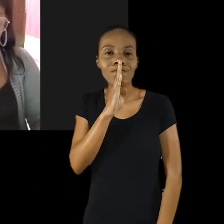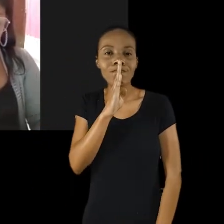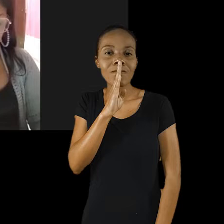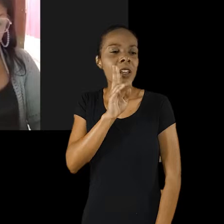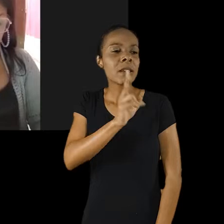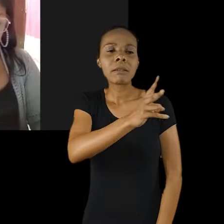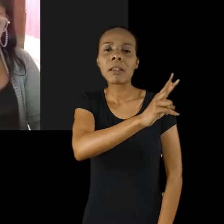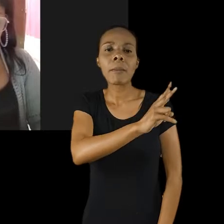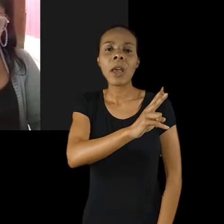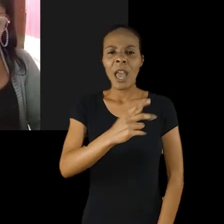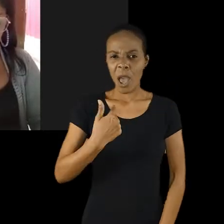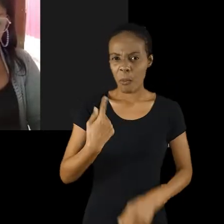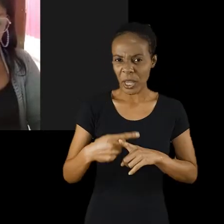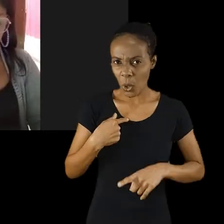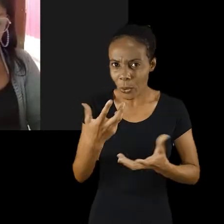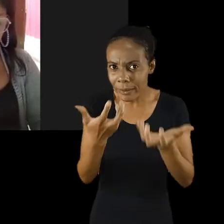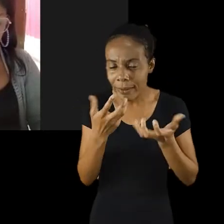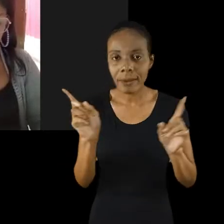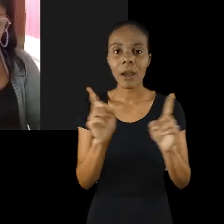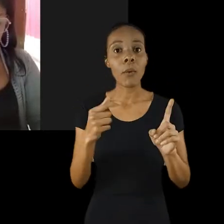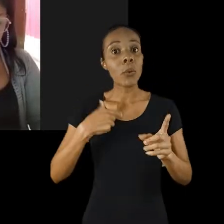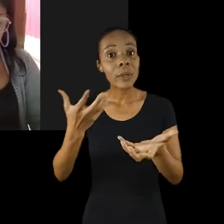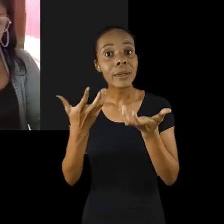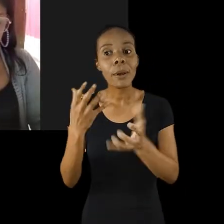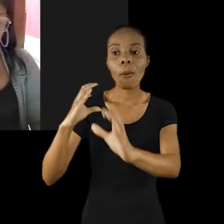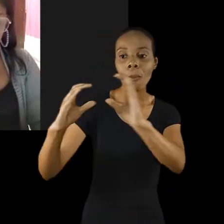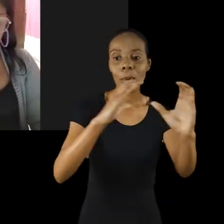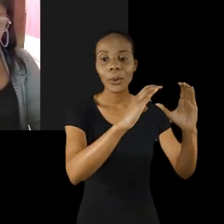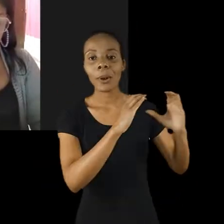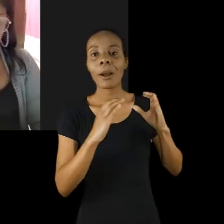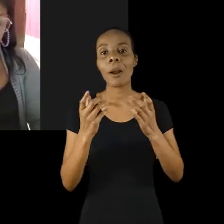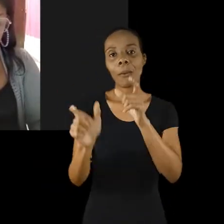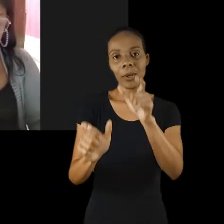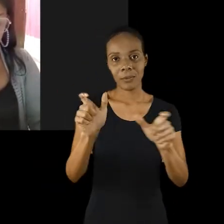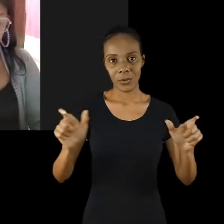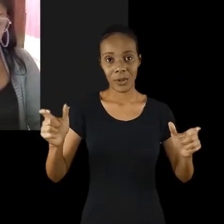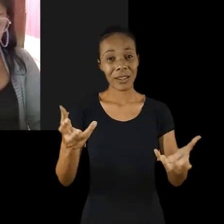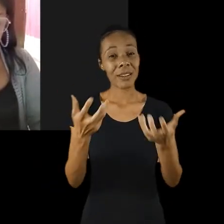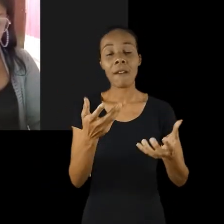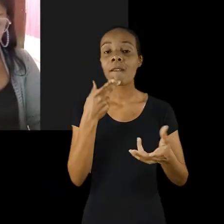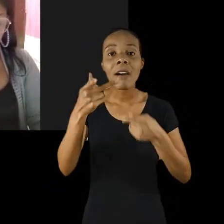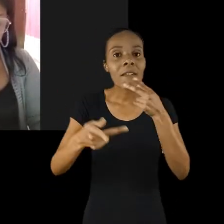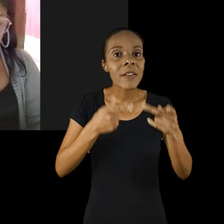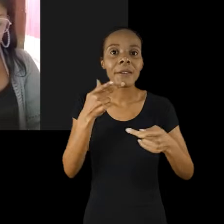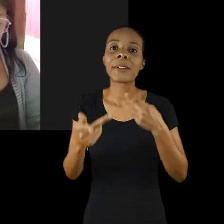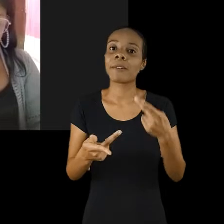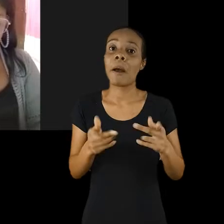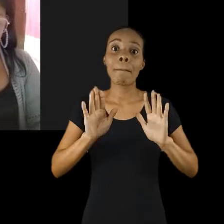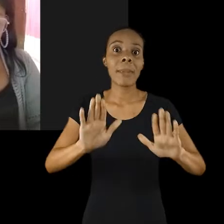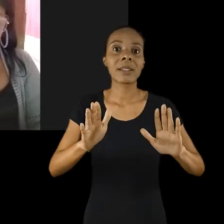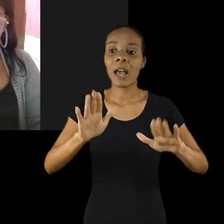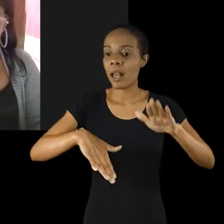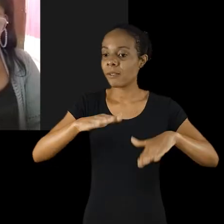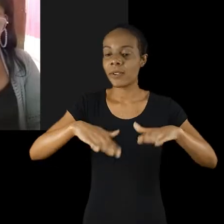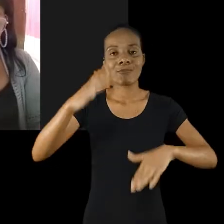silenciado. Não fui calado porque quis, sabe? Eu sempre queria comunicar com as pessoas, eu sempre queria dizer, sempre queria falar, né? Às vezes eu não